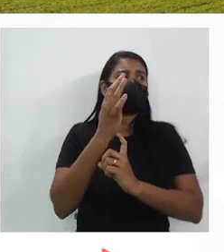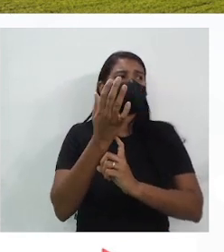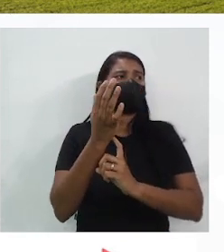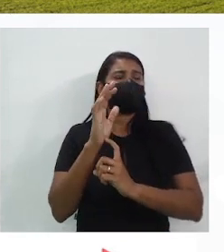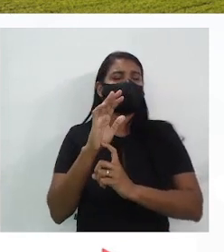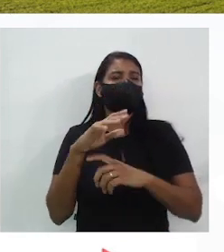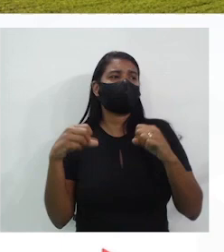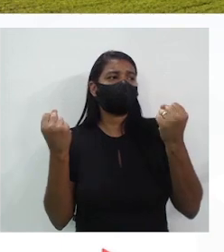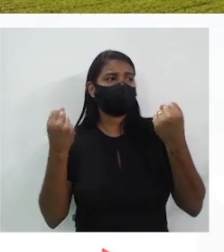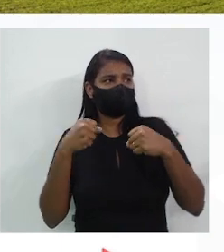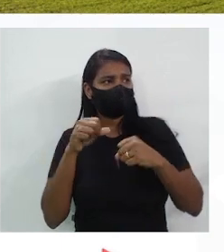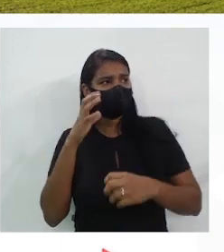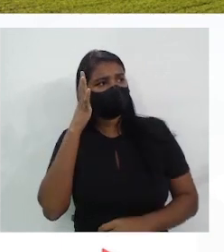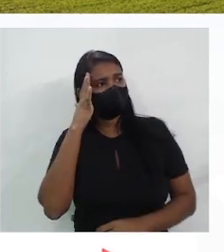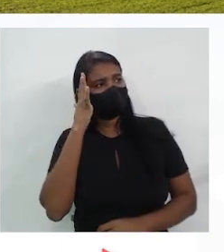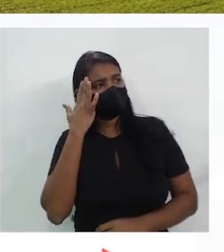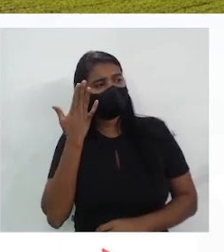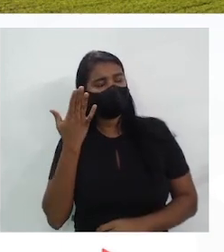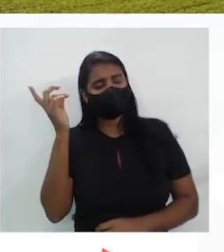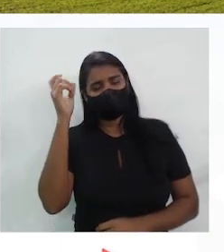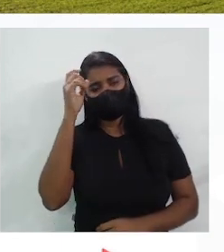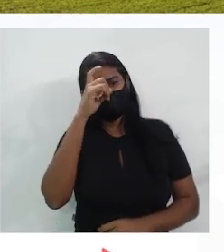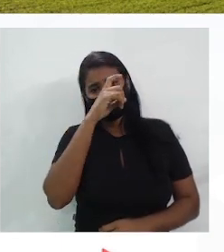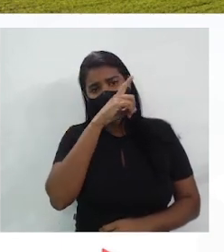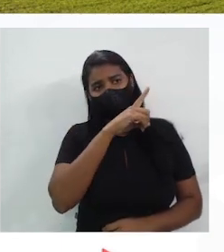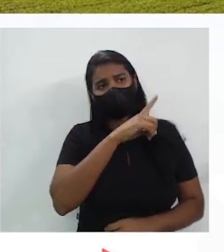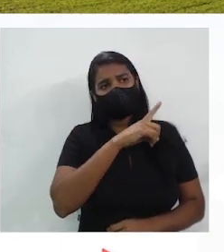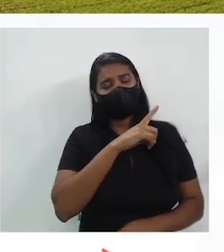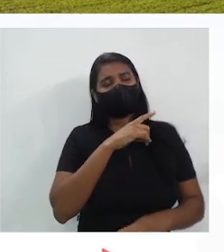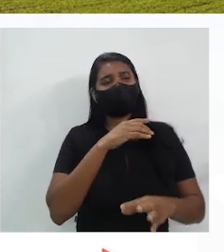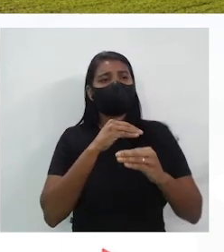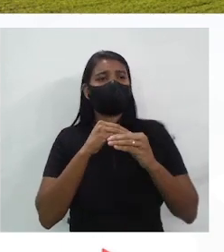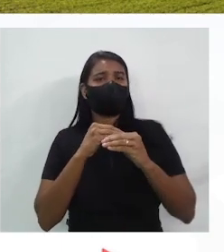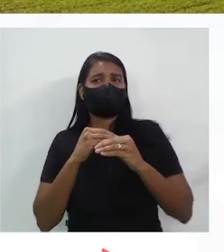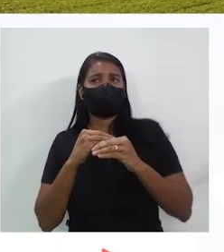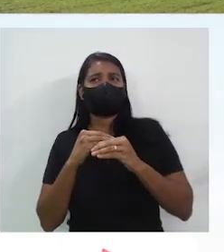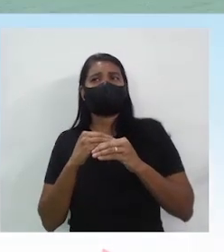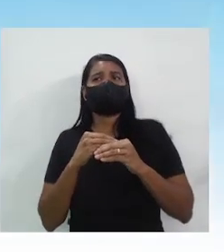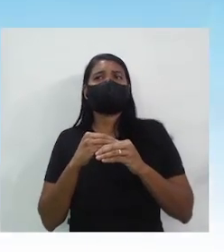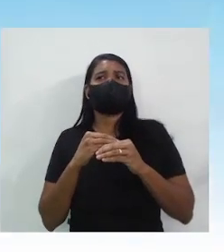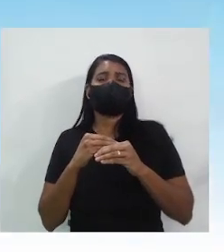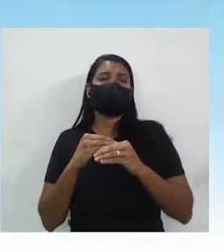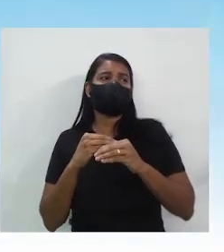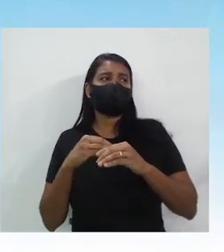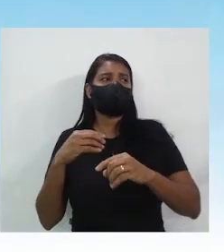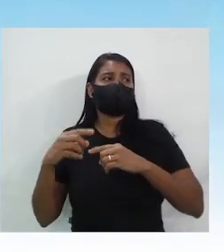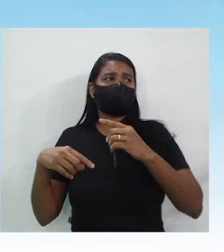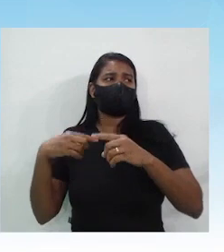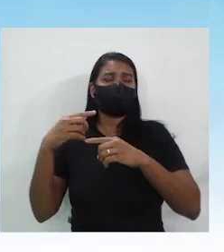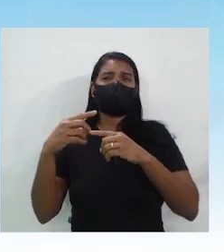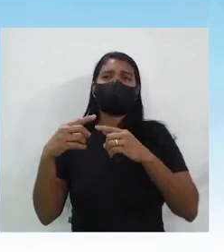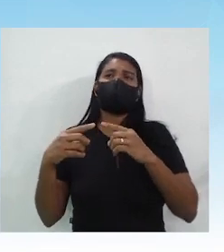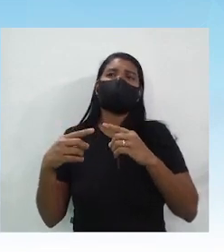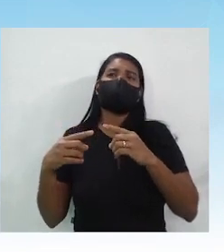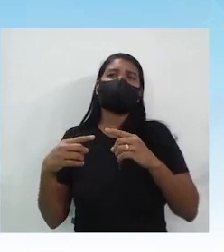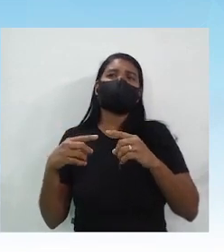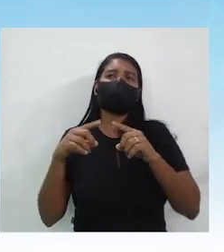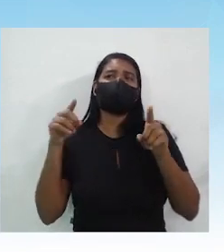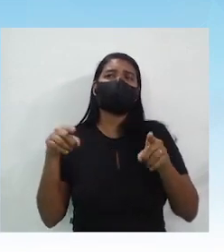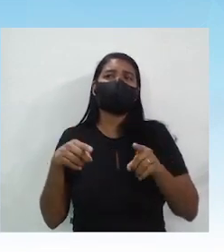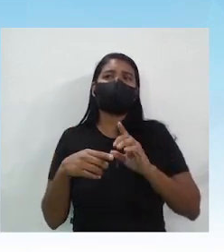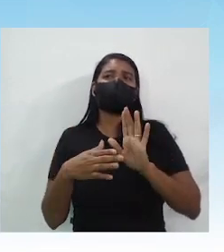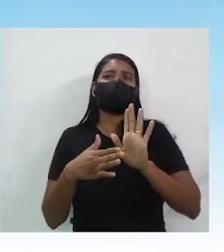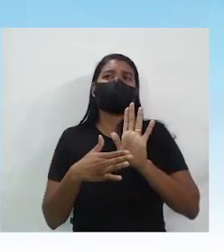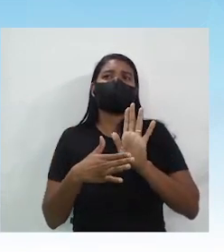é necessária, o que vai tornar difícil a integração da sua produção num programa